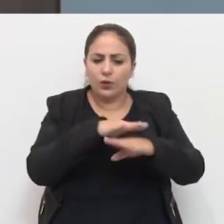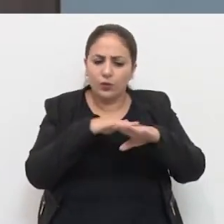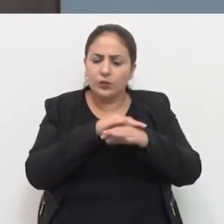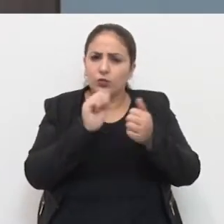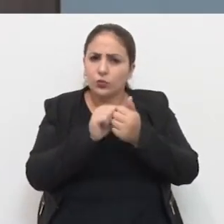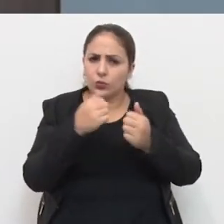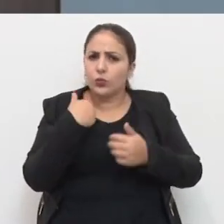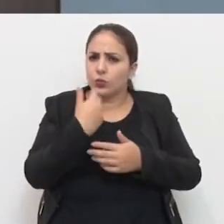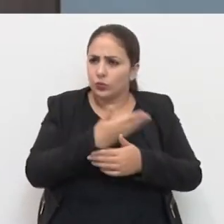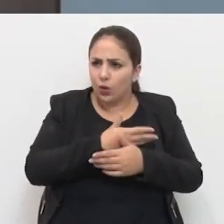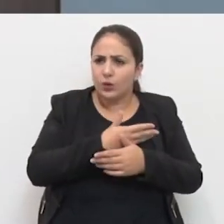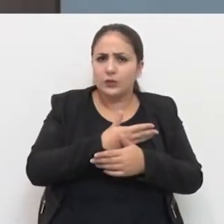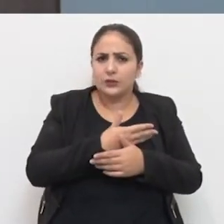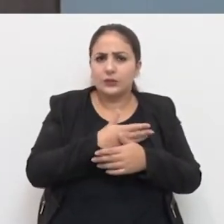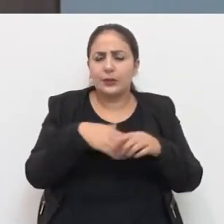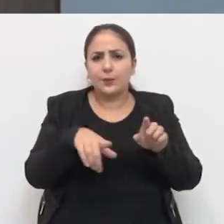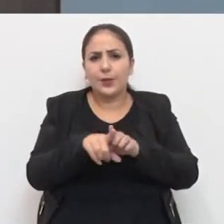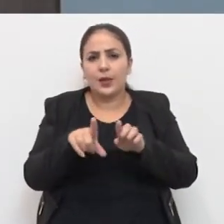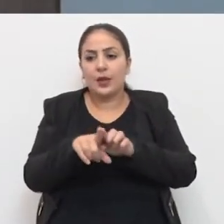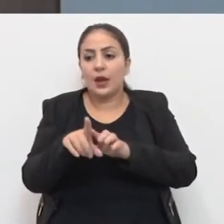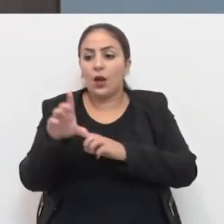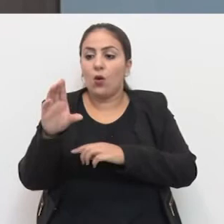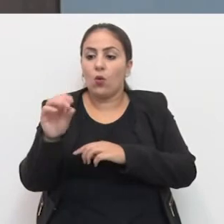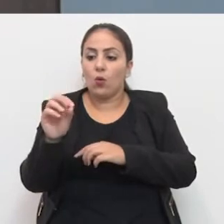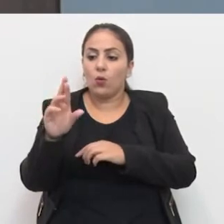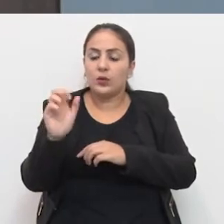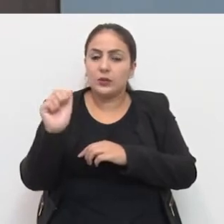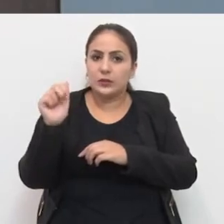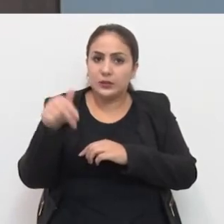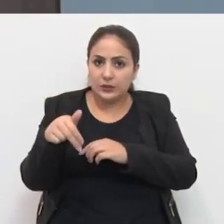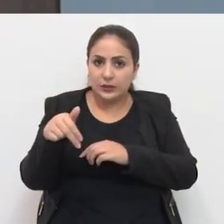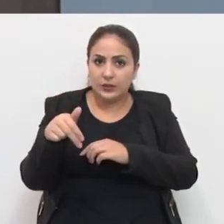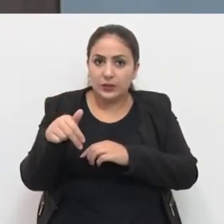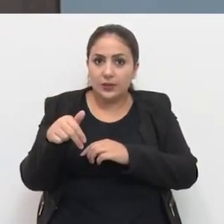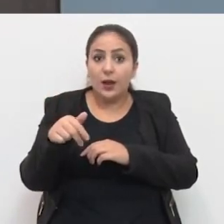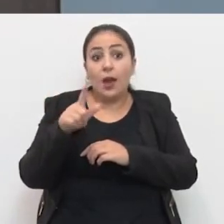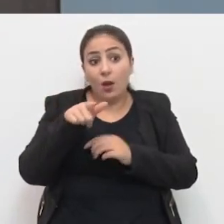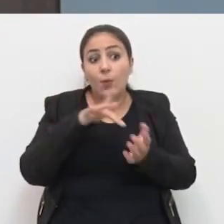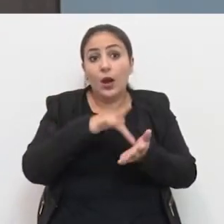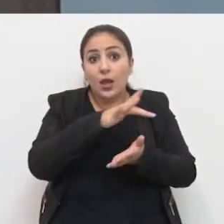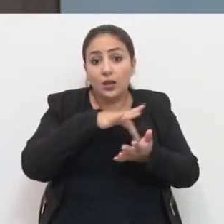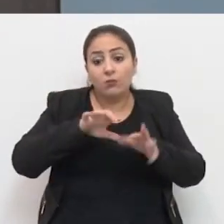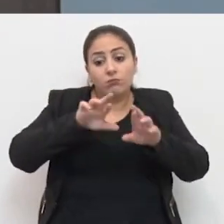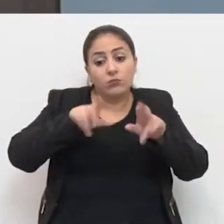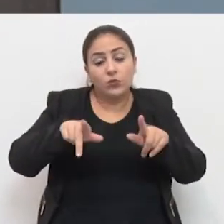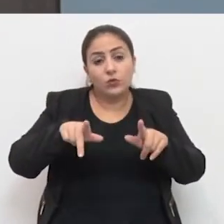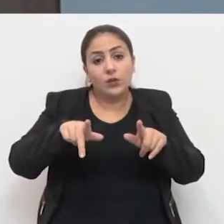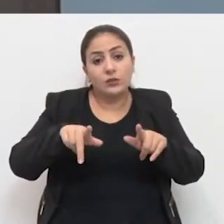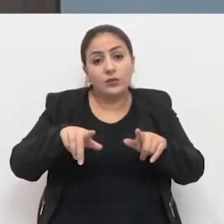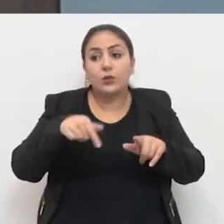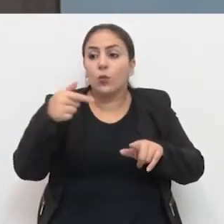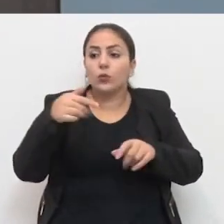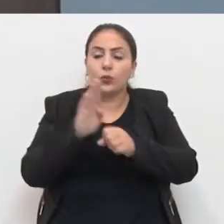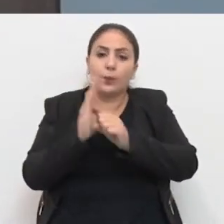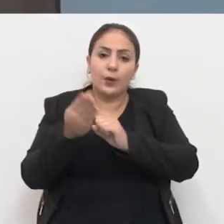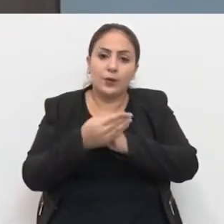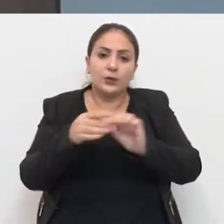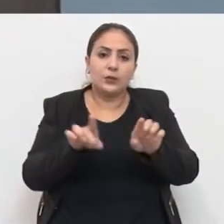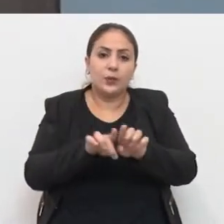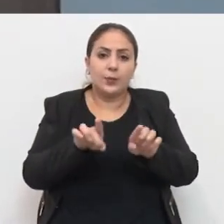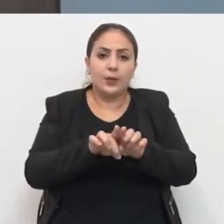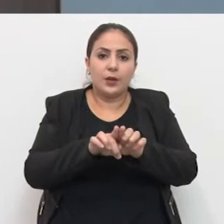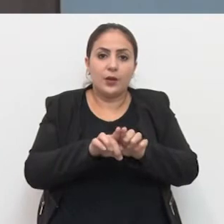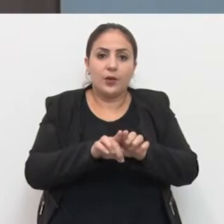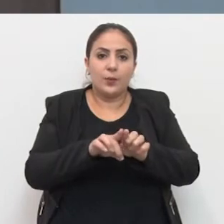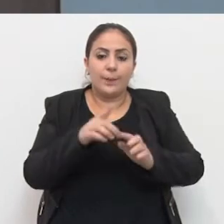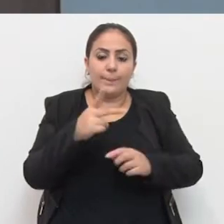com a Corsã para nós adequarmos aquela questão que é uma realidade diversa, diferente de outros bairros. Também com o